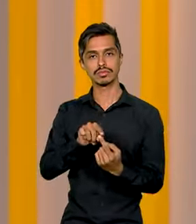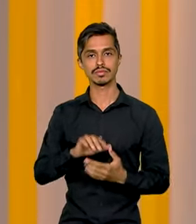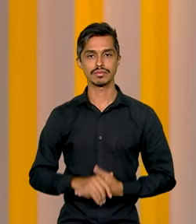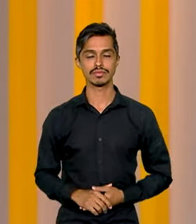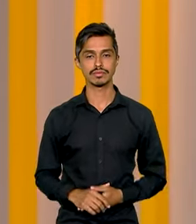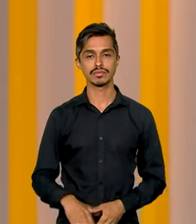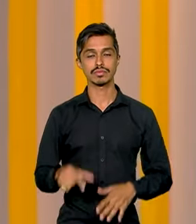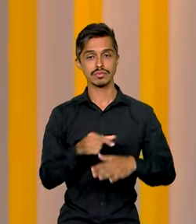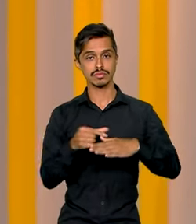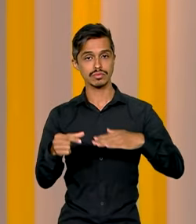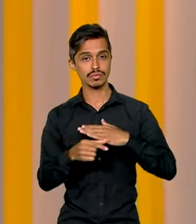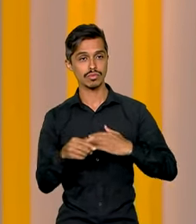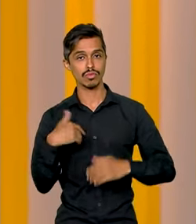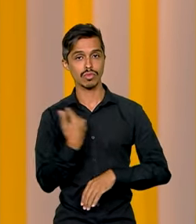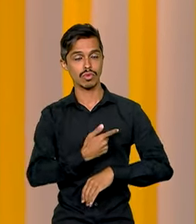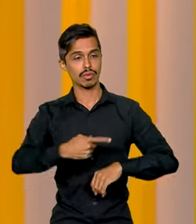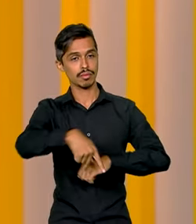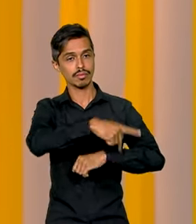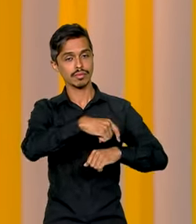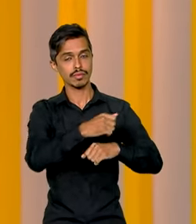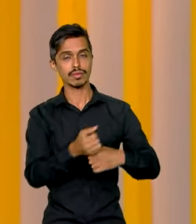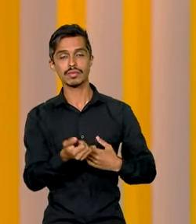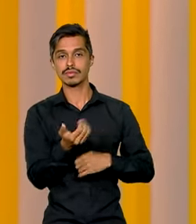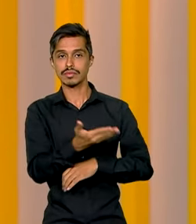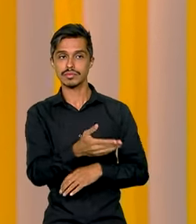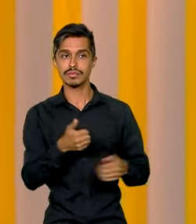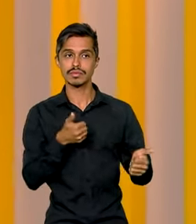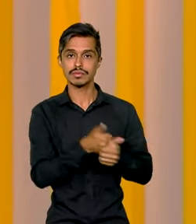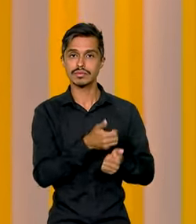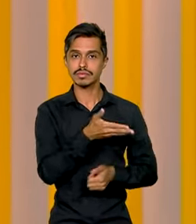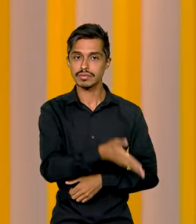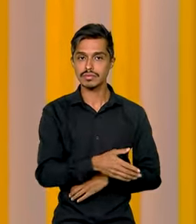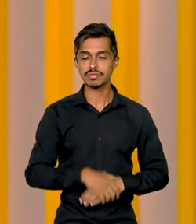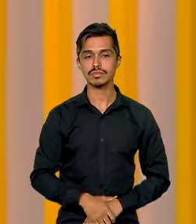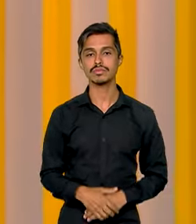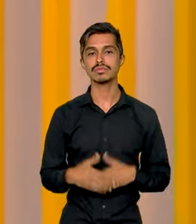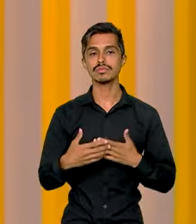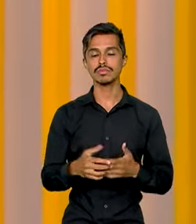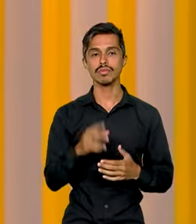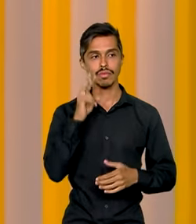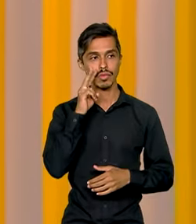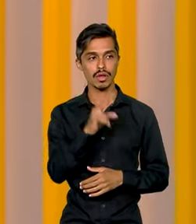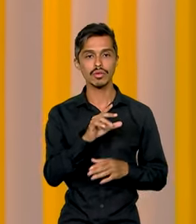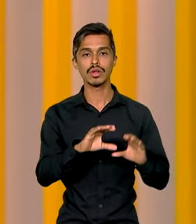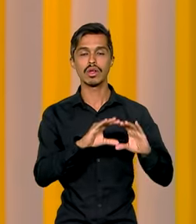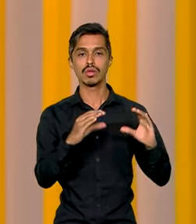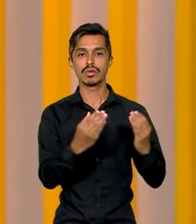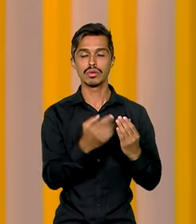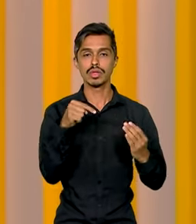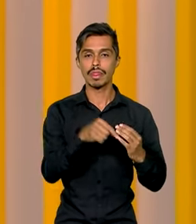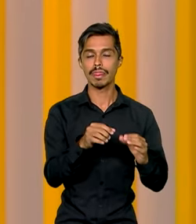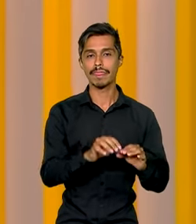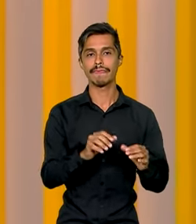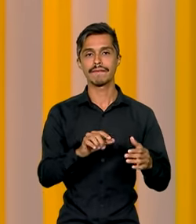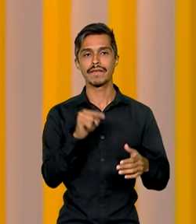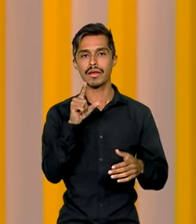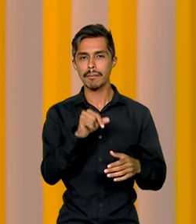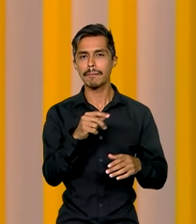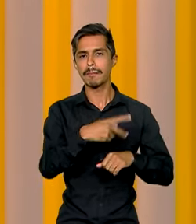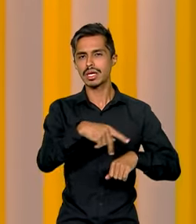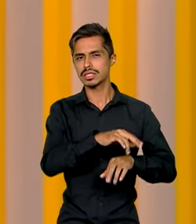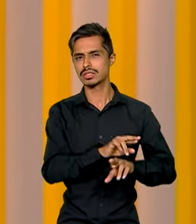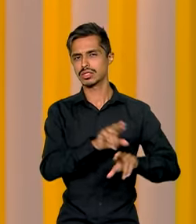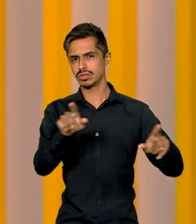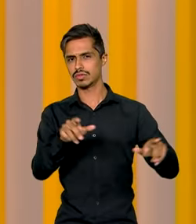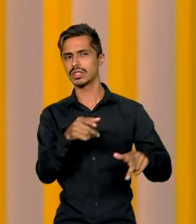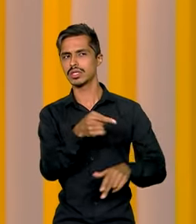E a Guiana, nosso vizinho sul-americano, que, como vimos, foi a sede da cúpula da Comunidade do Caribe, é um país diferente